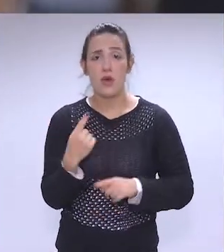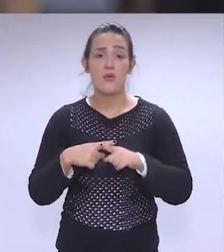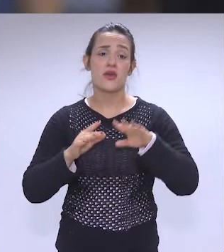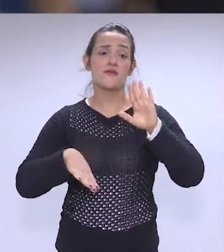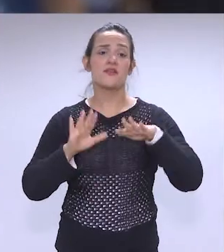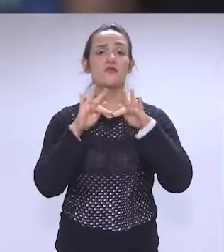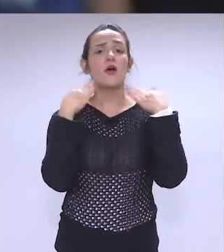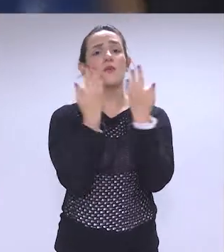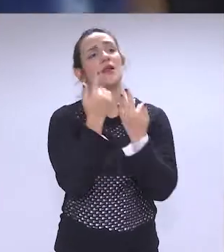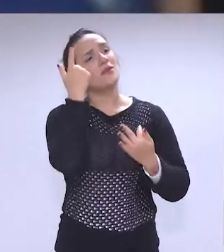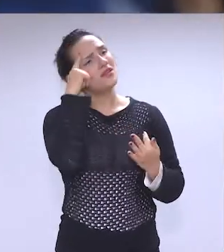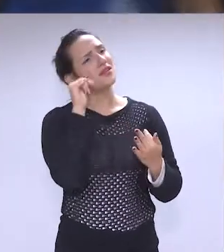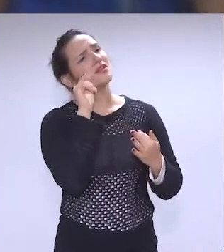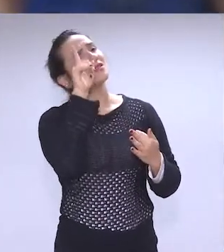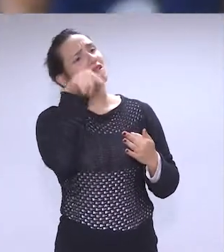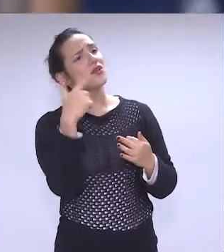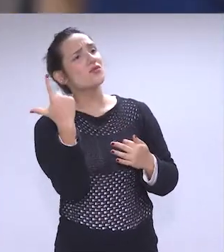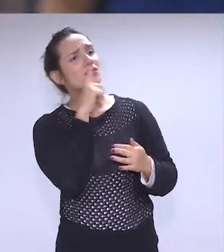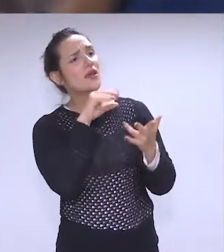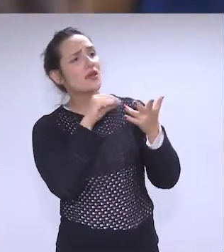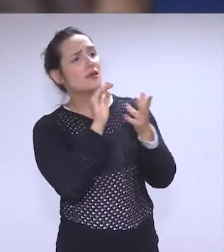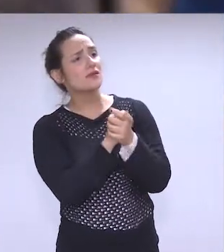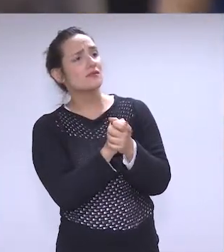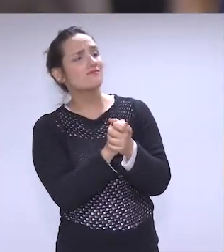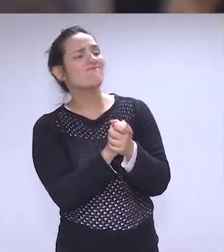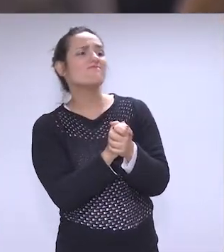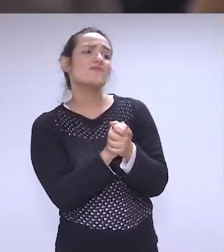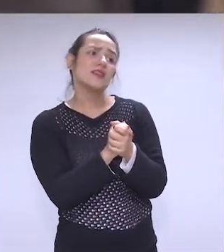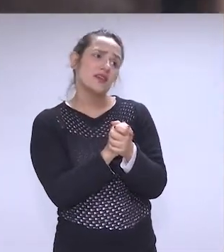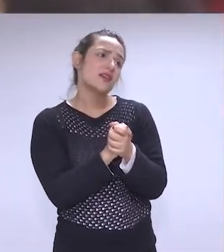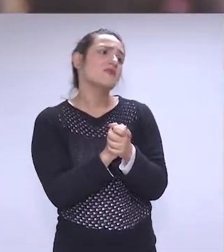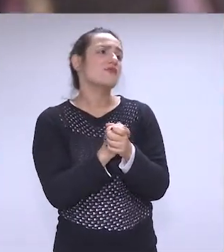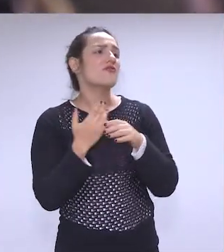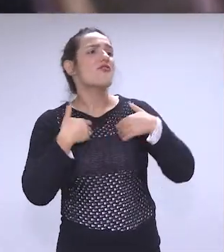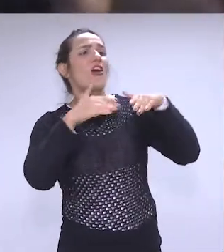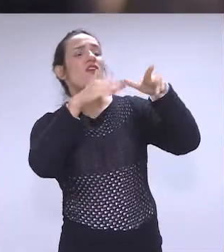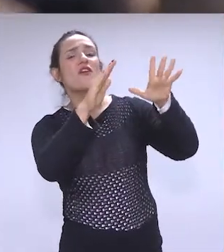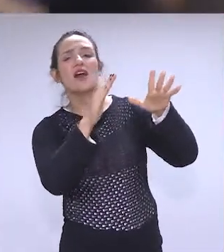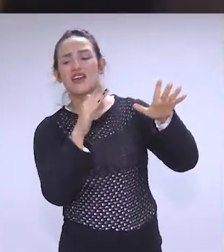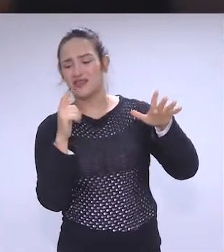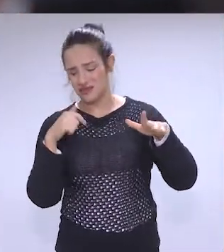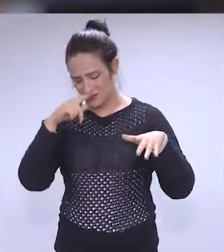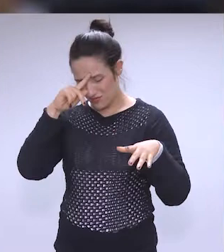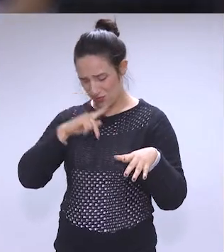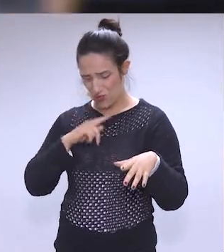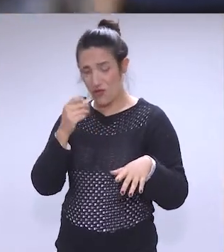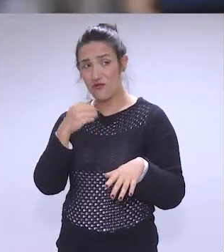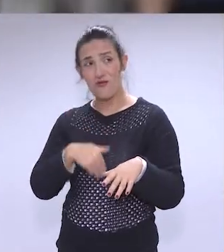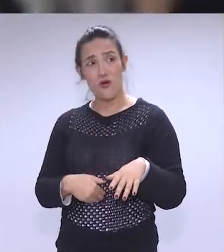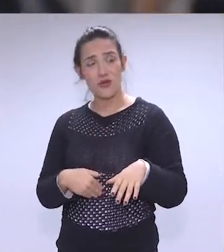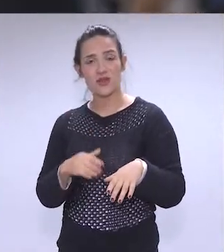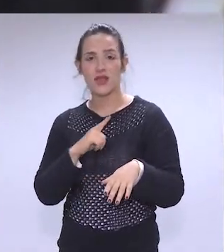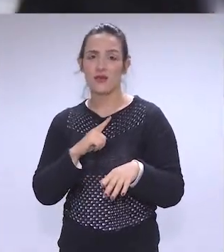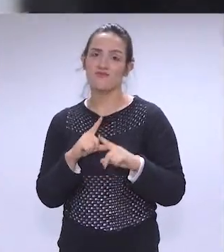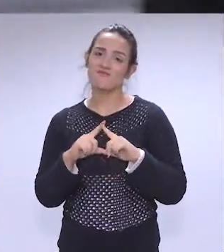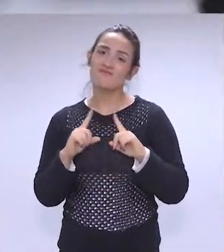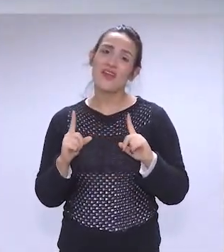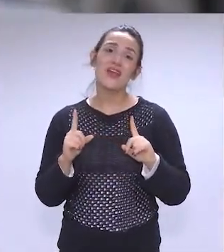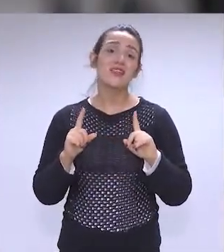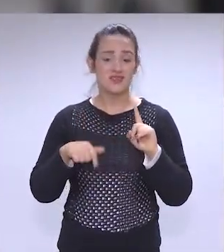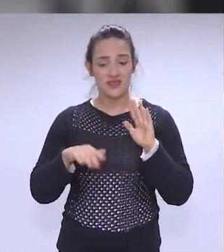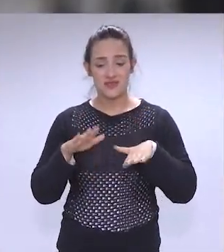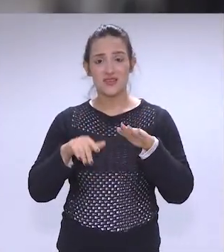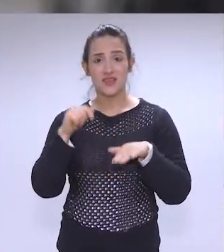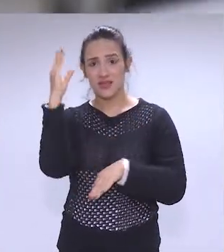muitas famílias acreditam que assim vão alimentar uma boca a menos em casa. Já no Brasil, a gravidez na adolescência é